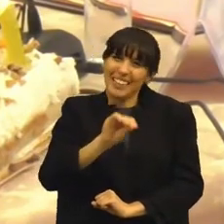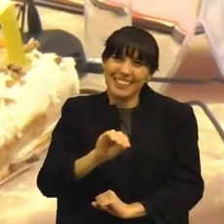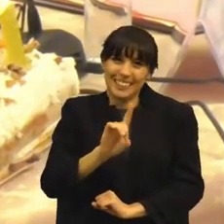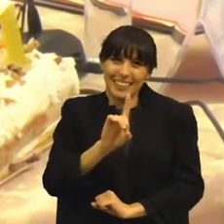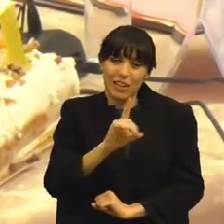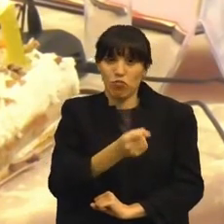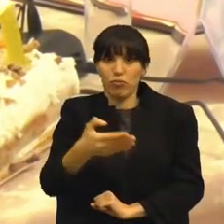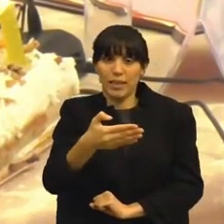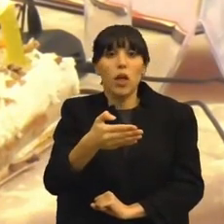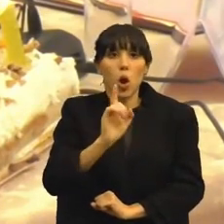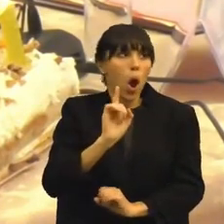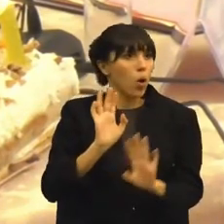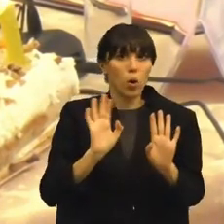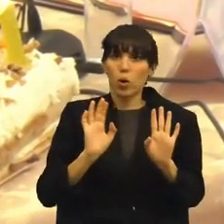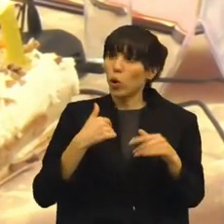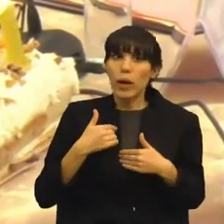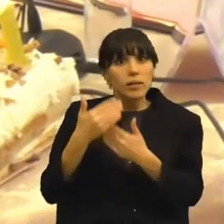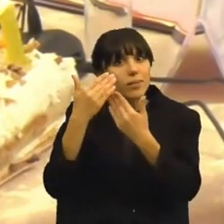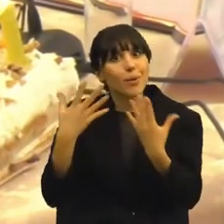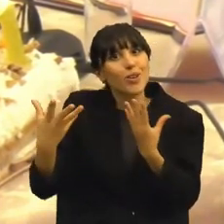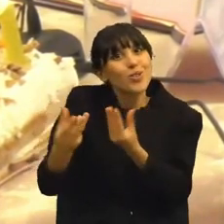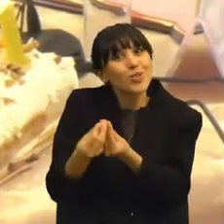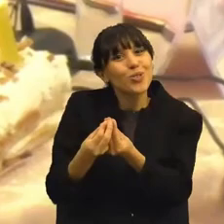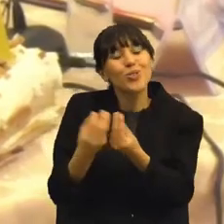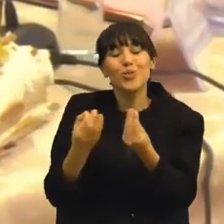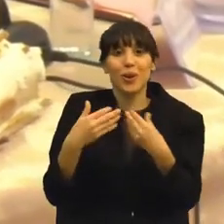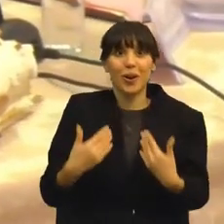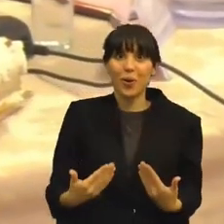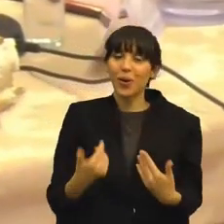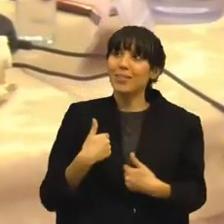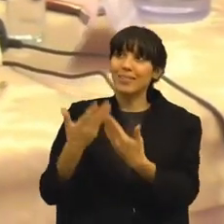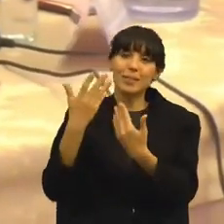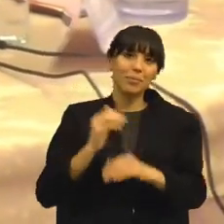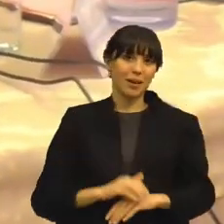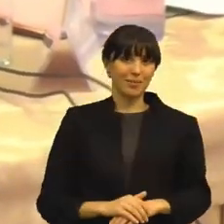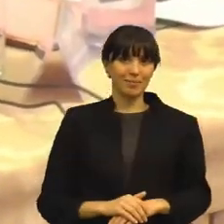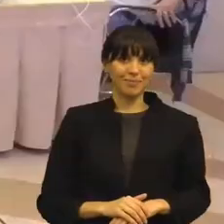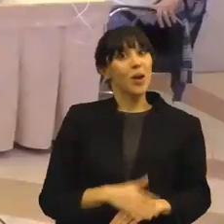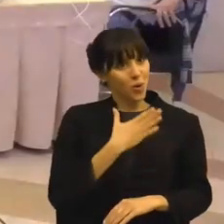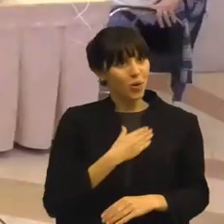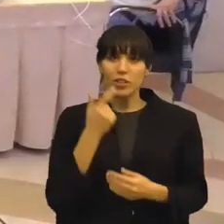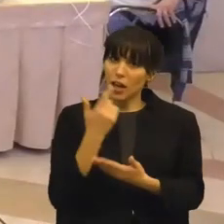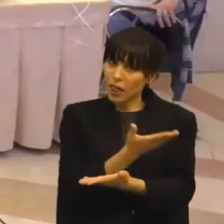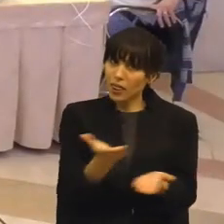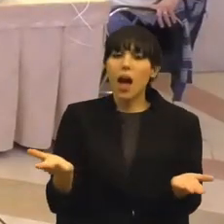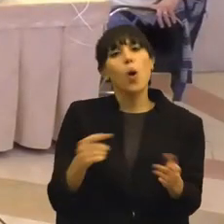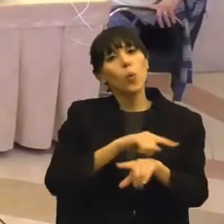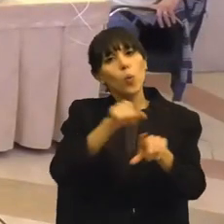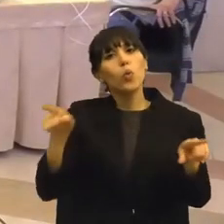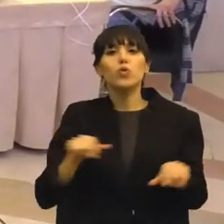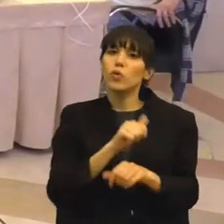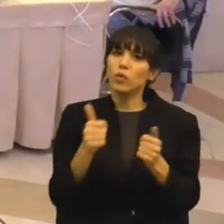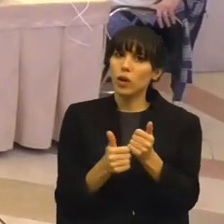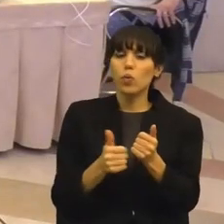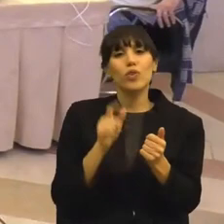Por isso, não, pelo contrário. Eu quero celebrar consigo este momento. Eu gostava de oferecer aos outros vereadores e vereadoras,